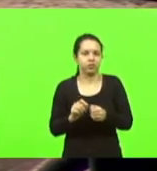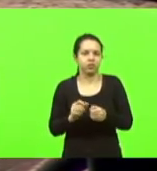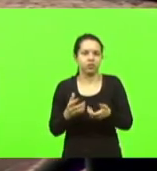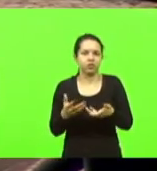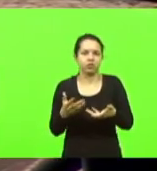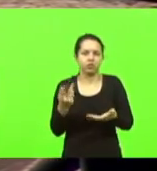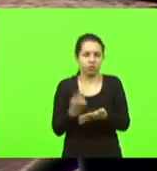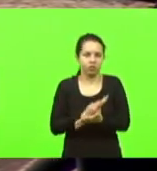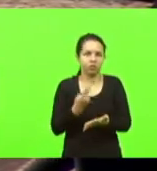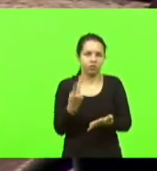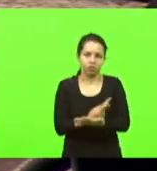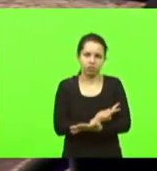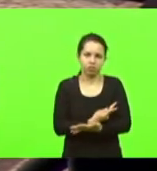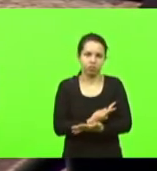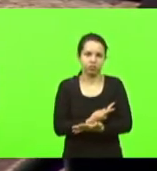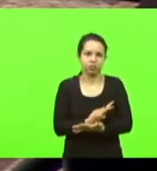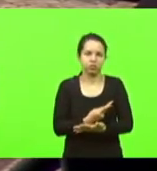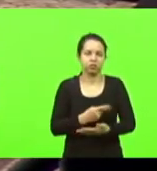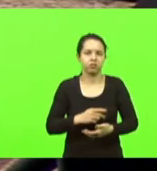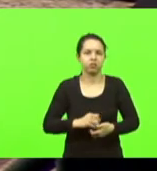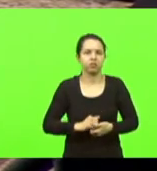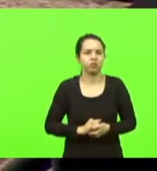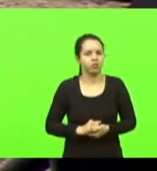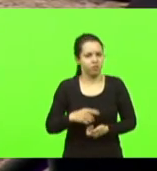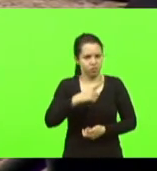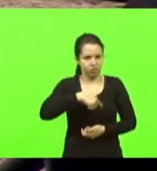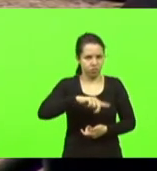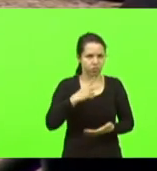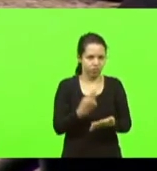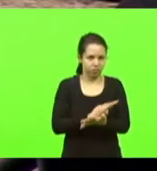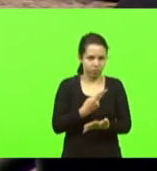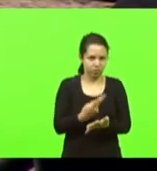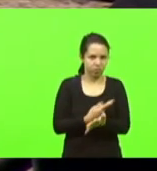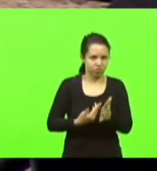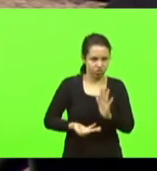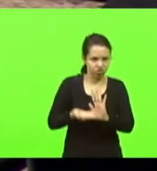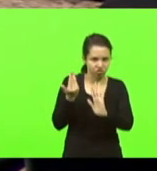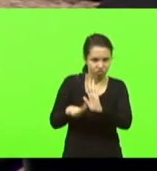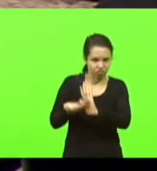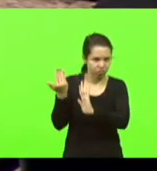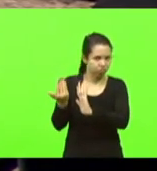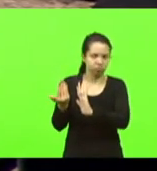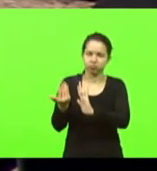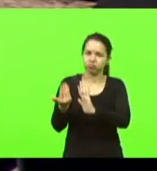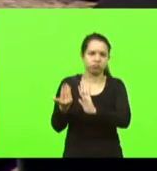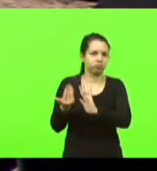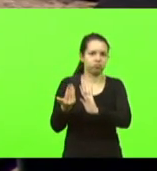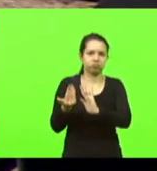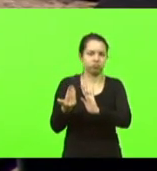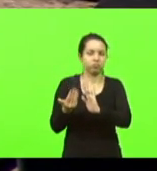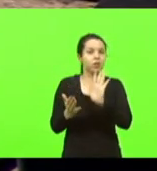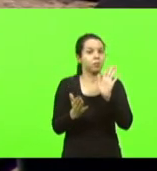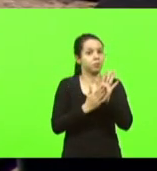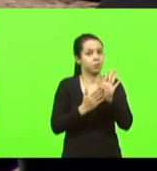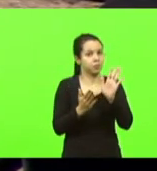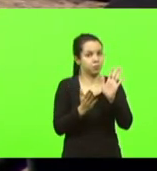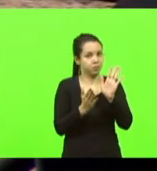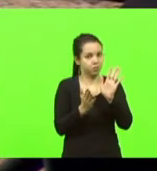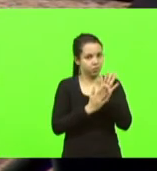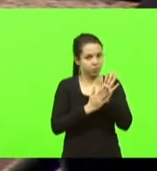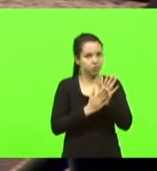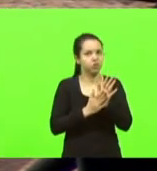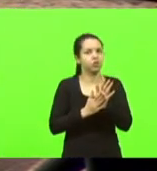errado nós não estamos fazendo nada ninguém tá tirando nada a proposta original que veio